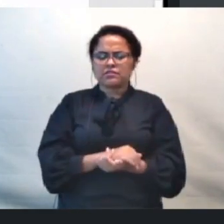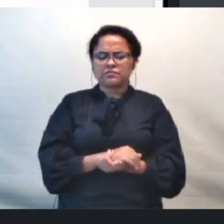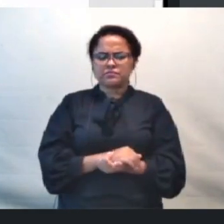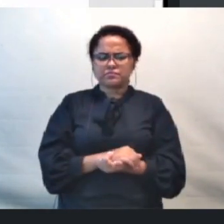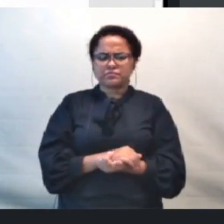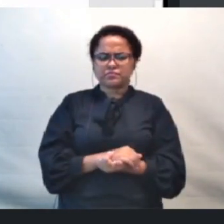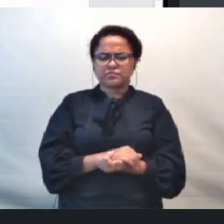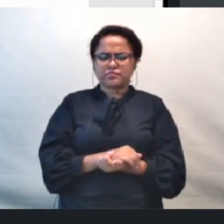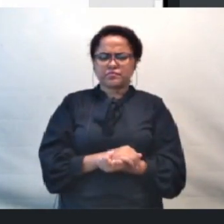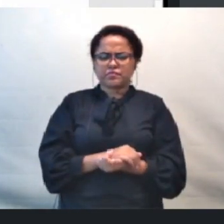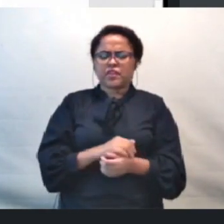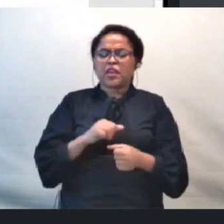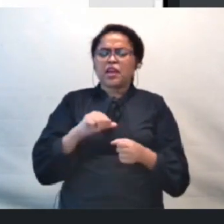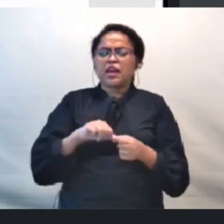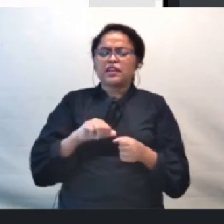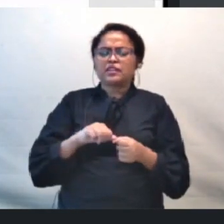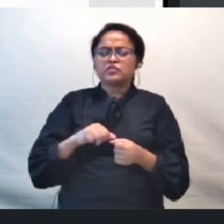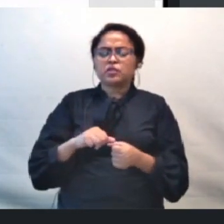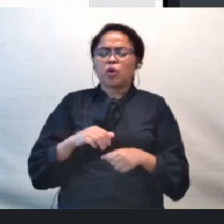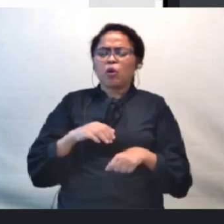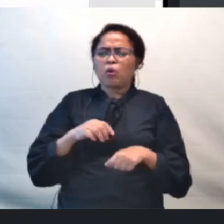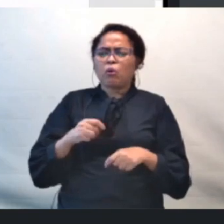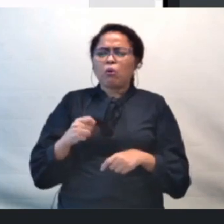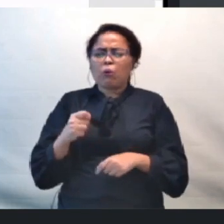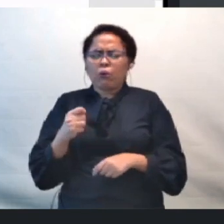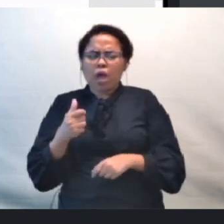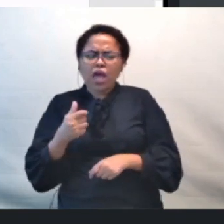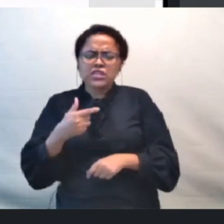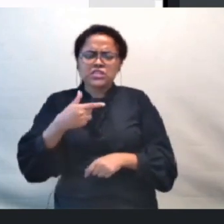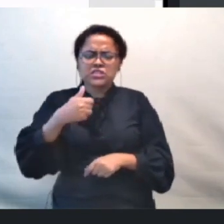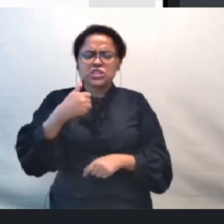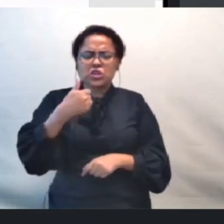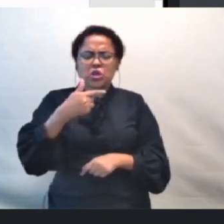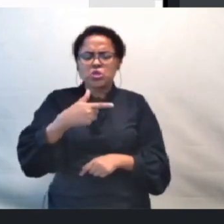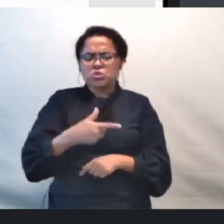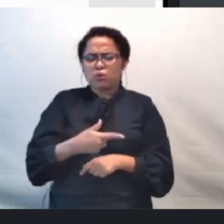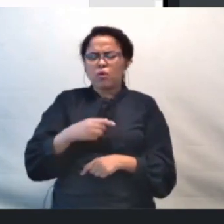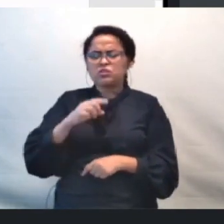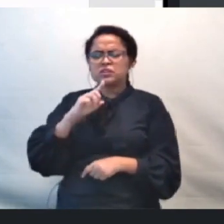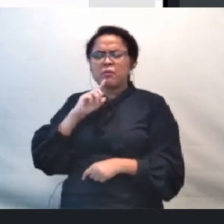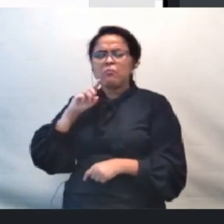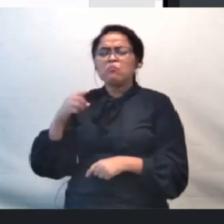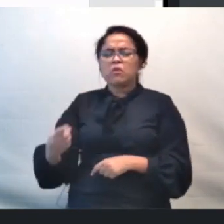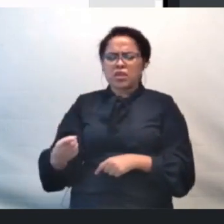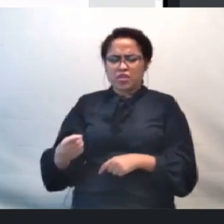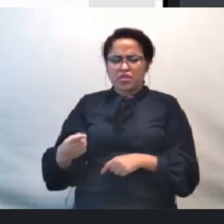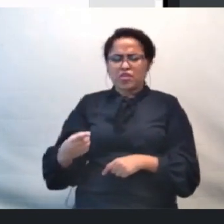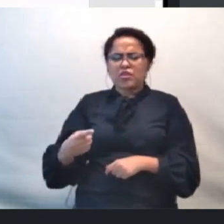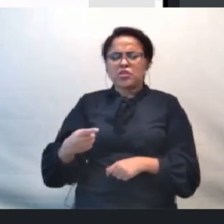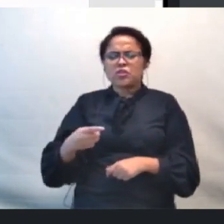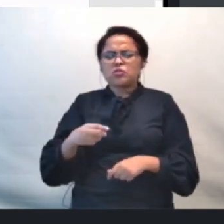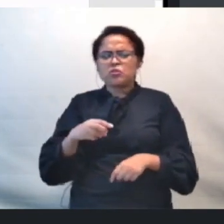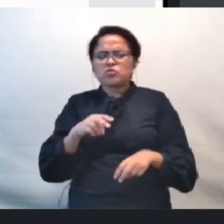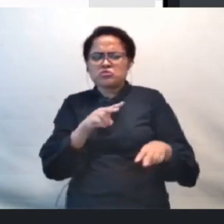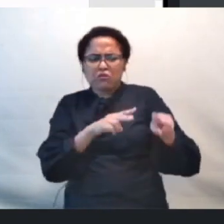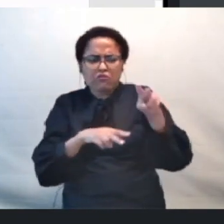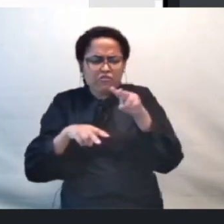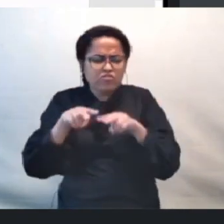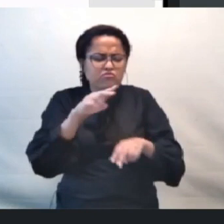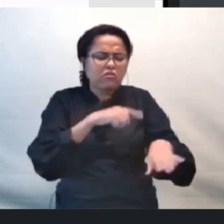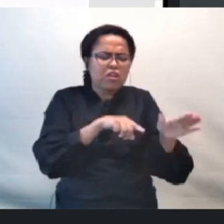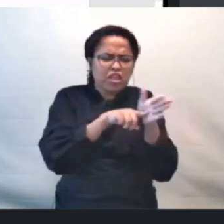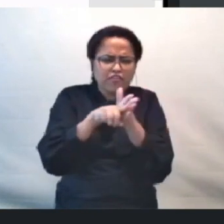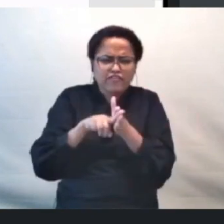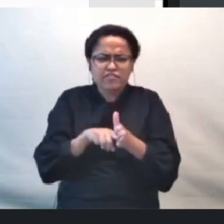A realização de quase 12 mil vistorias de fiscalização para limpeza e conservação de lotes, no programa Lote Limpo, incluindo